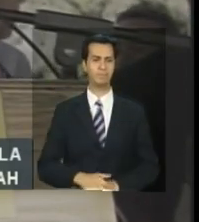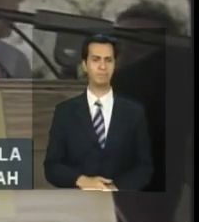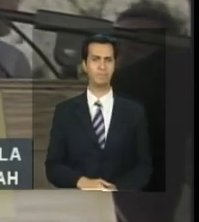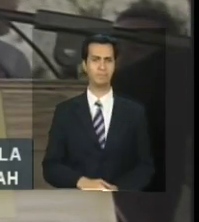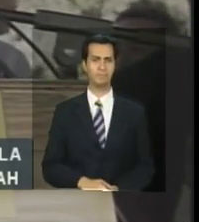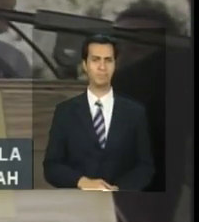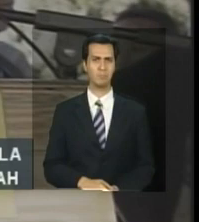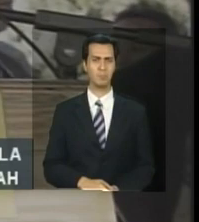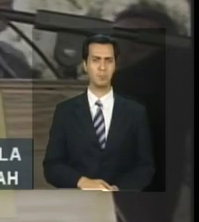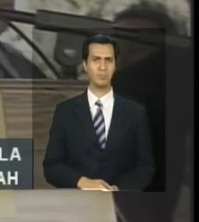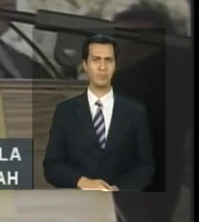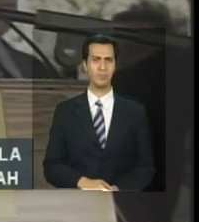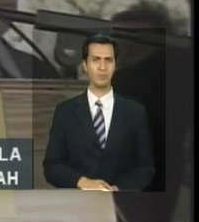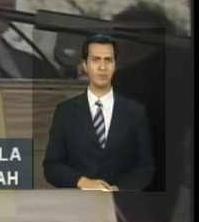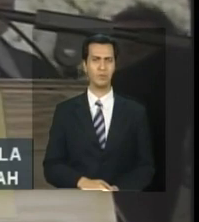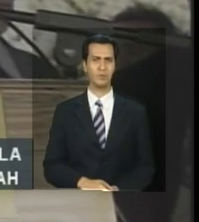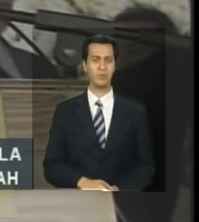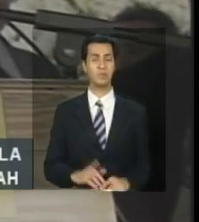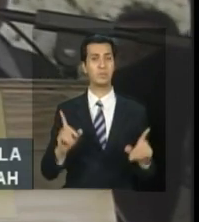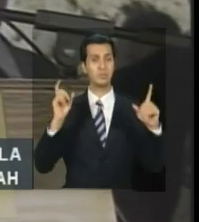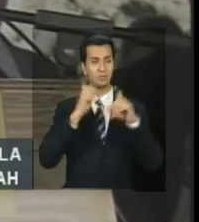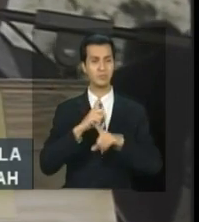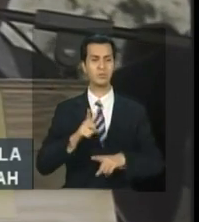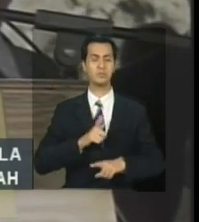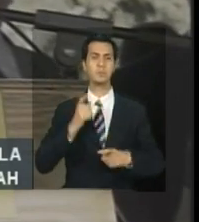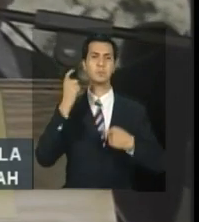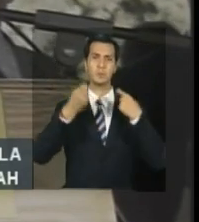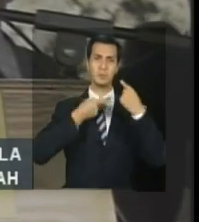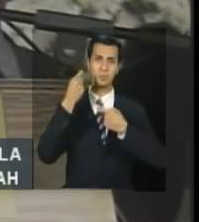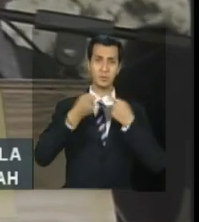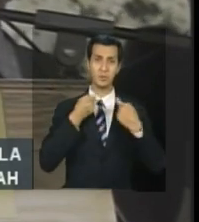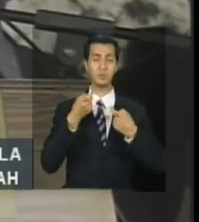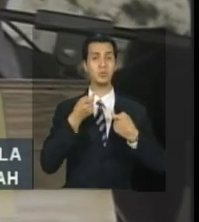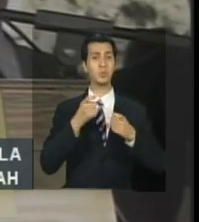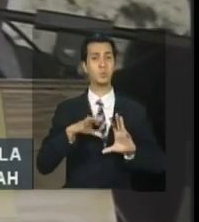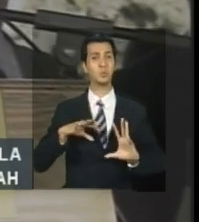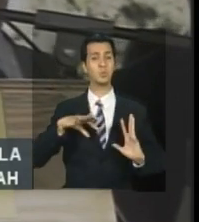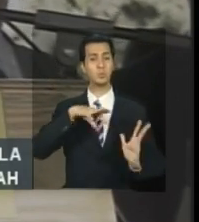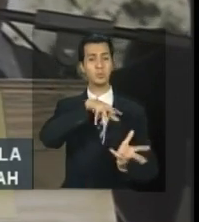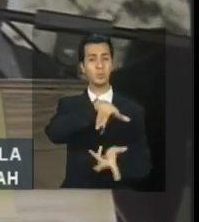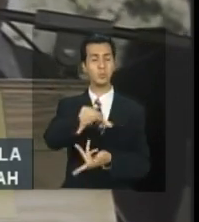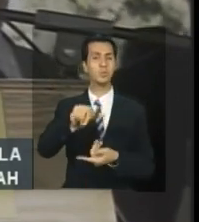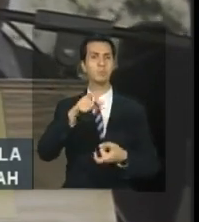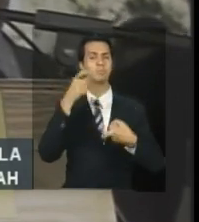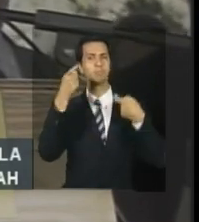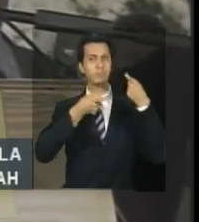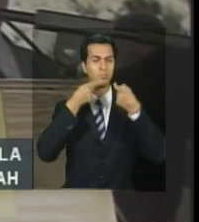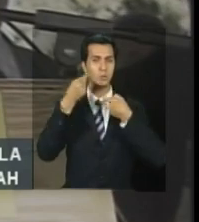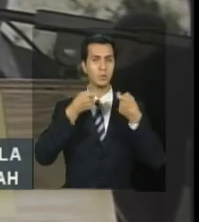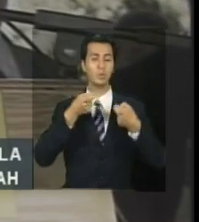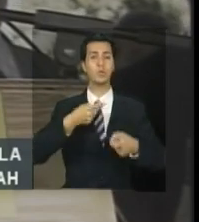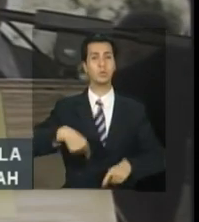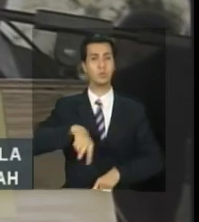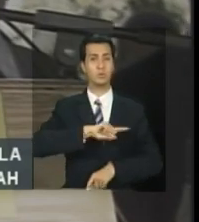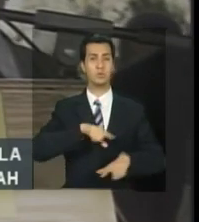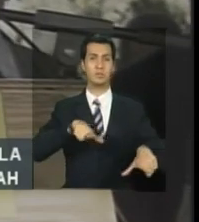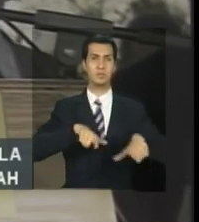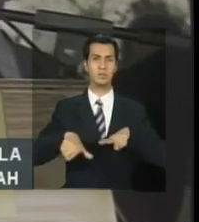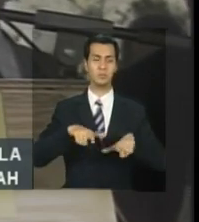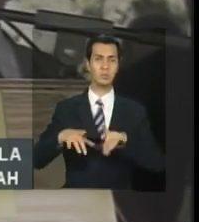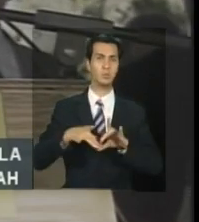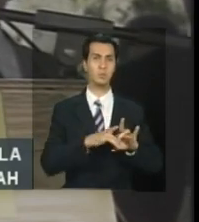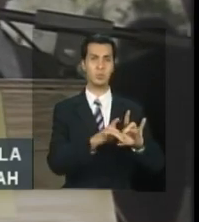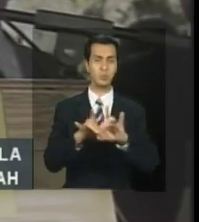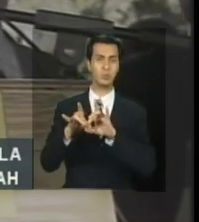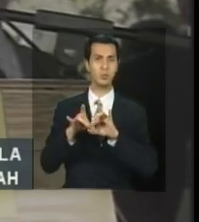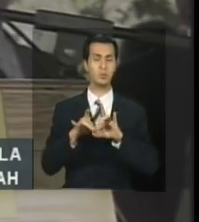que grande preocupação suscitam no seio da comunidade internacional, a ação coletiva dos